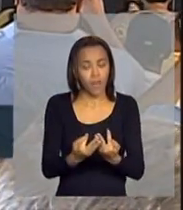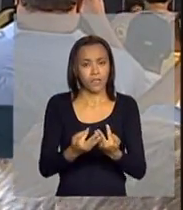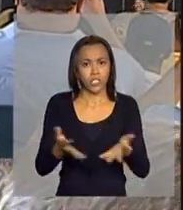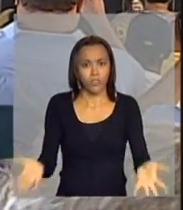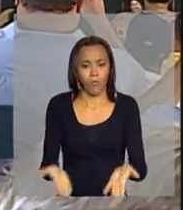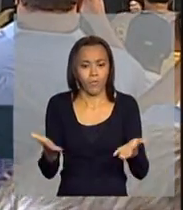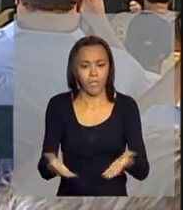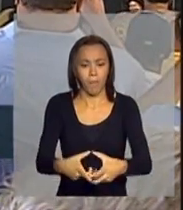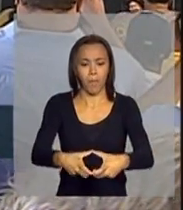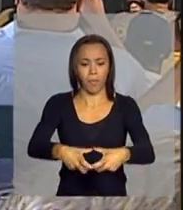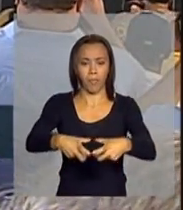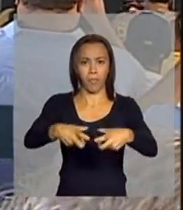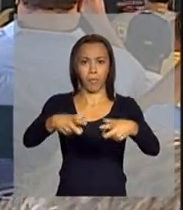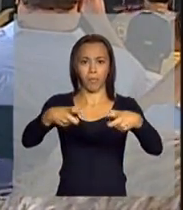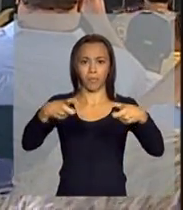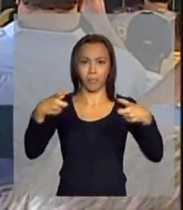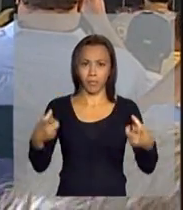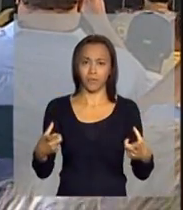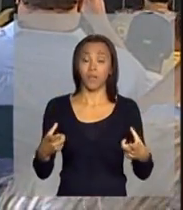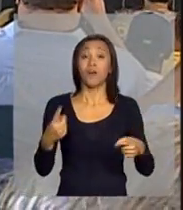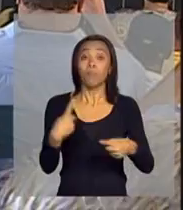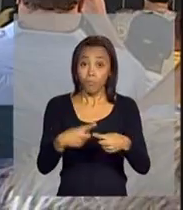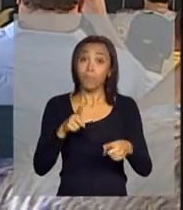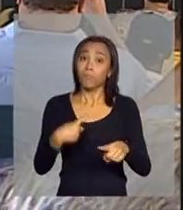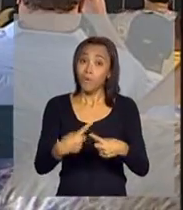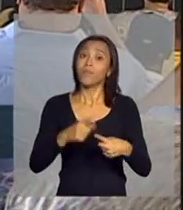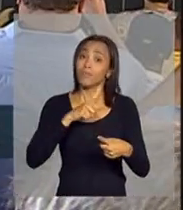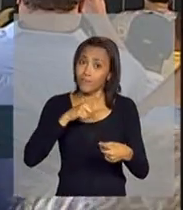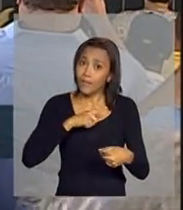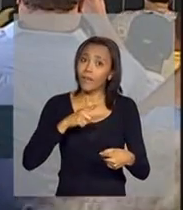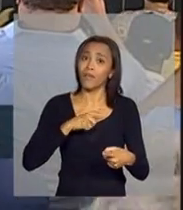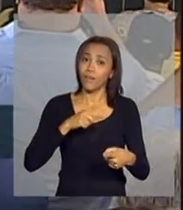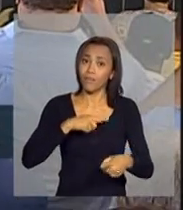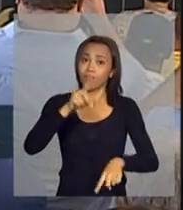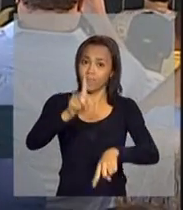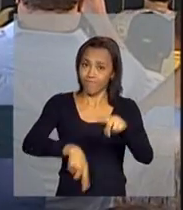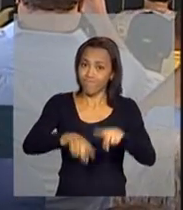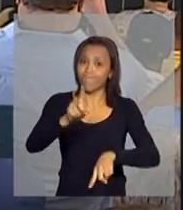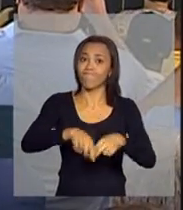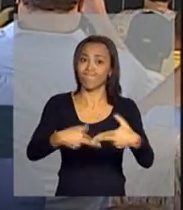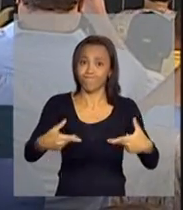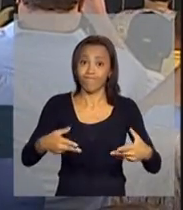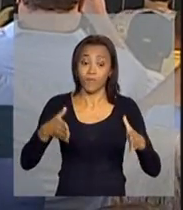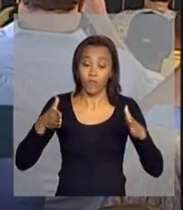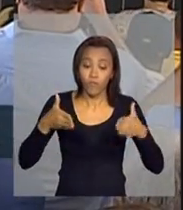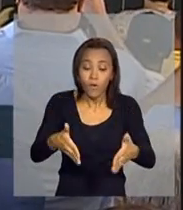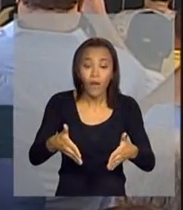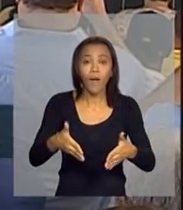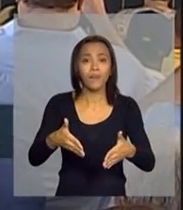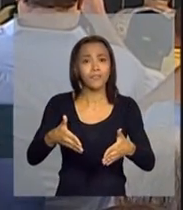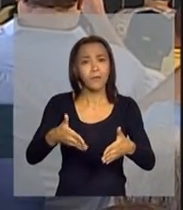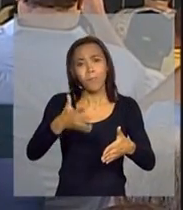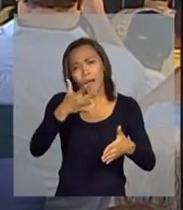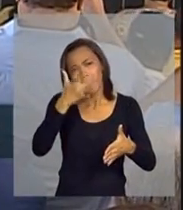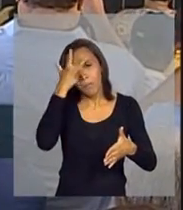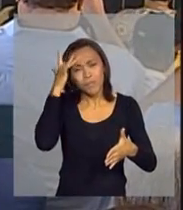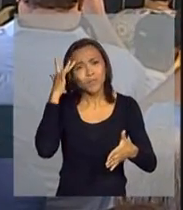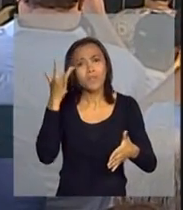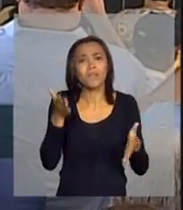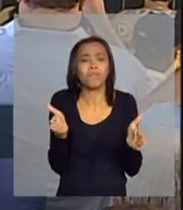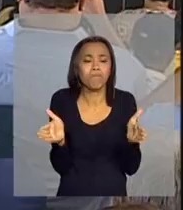sua produtividade, porque tem equipamentos dimensionados para uma pequena